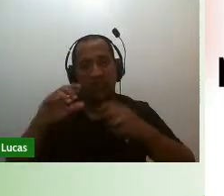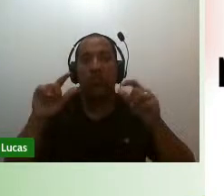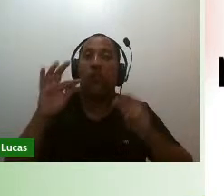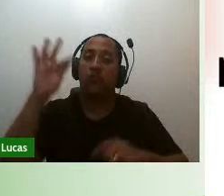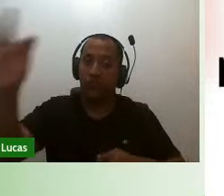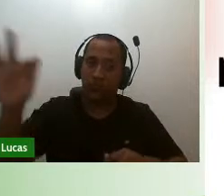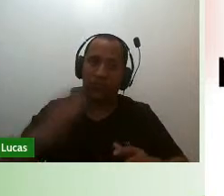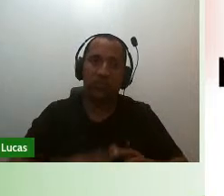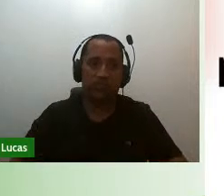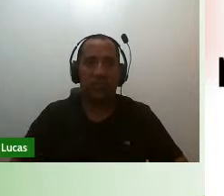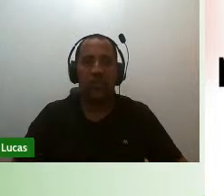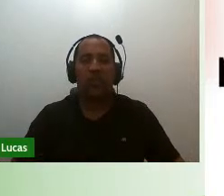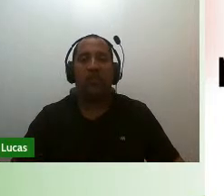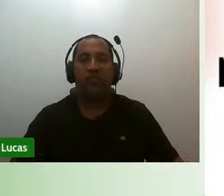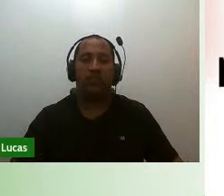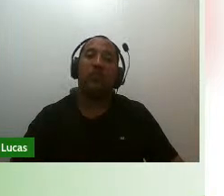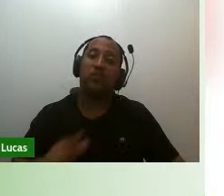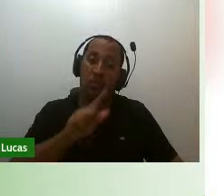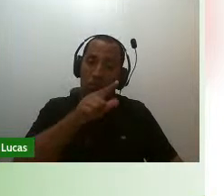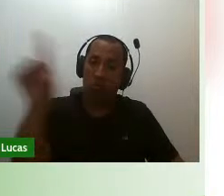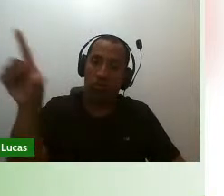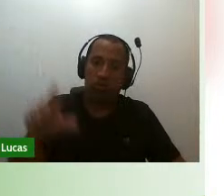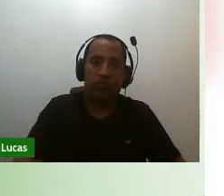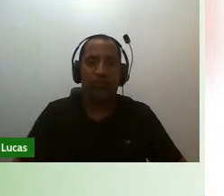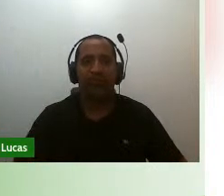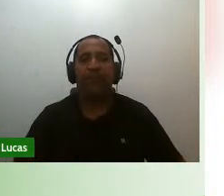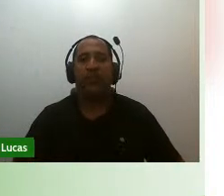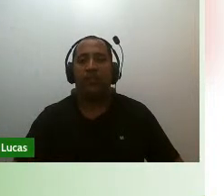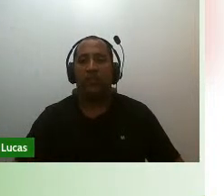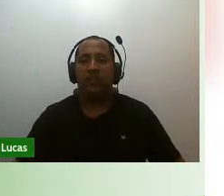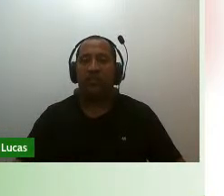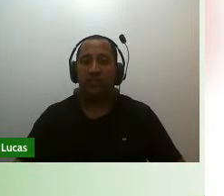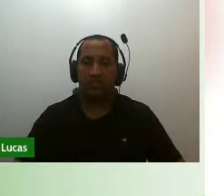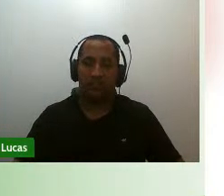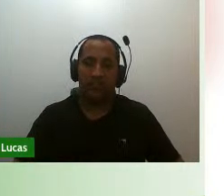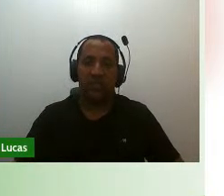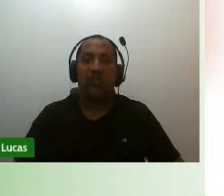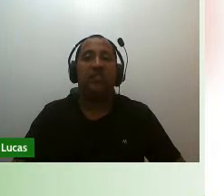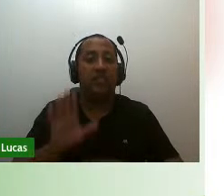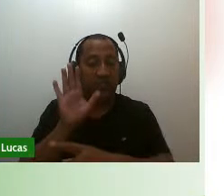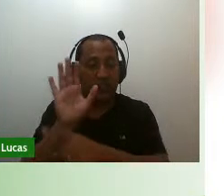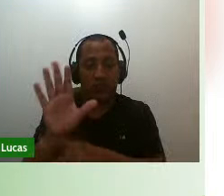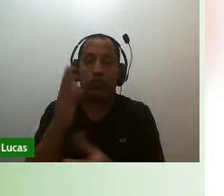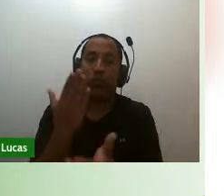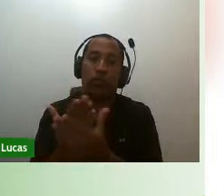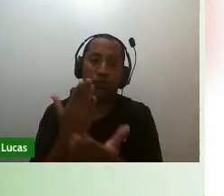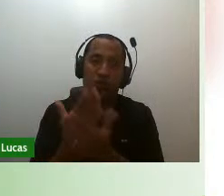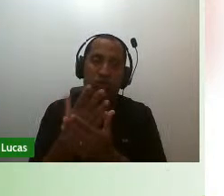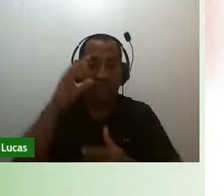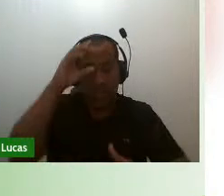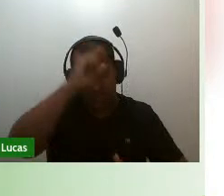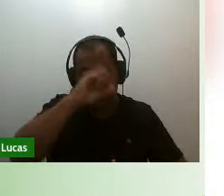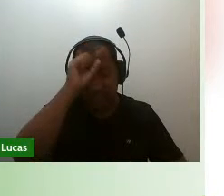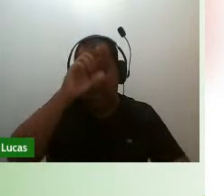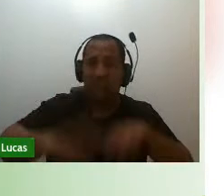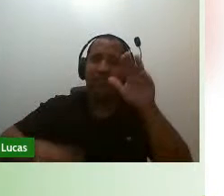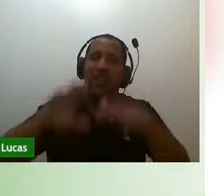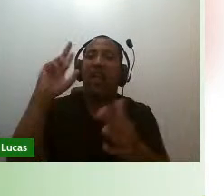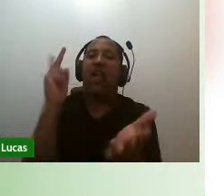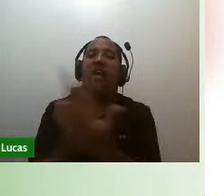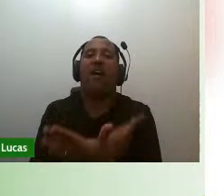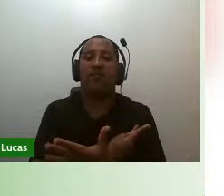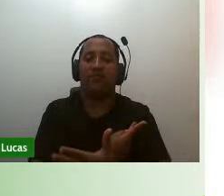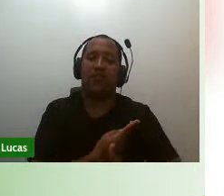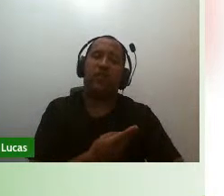futuro. Próximo, por favor. Auxiliar o estudante a aprender com erros. A gente tem